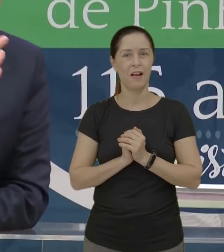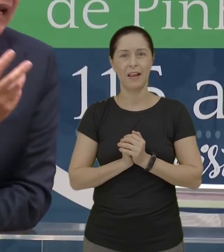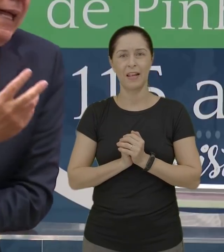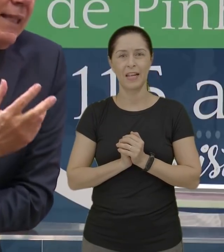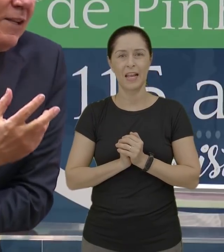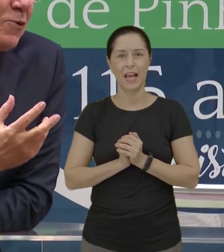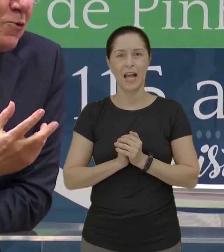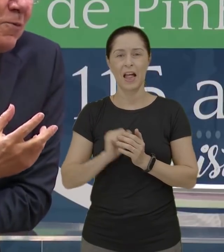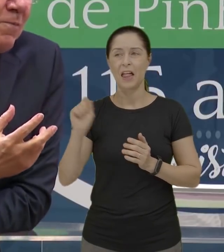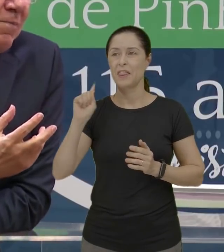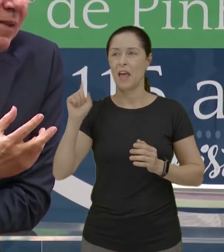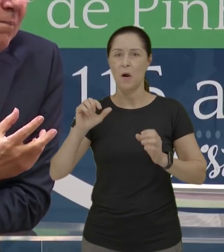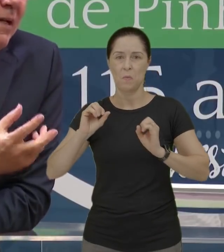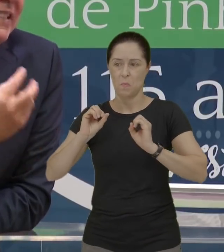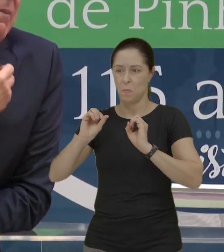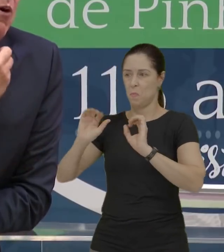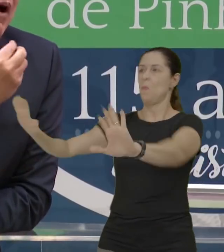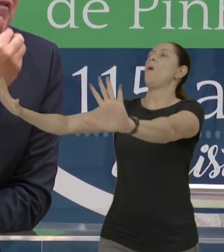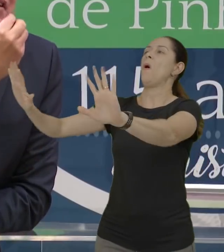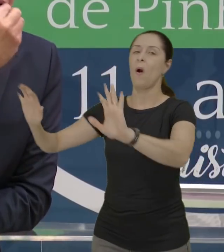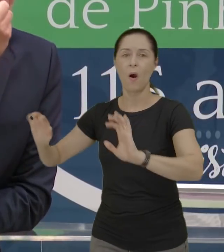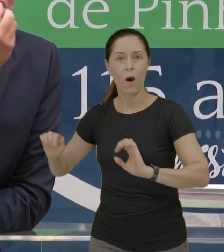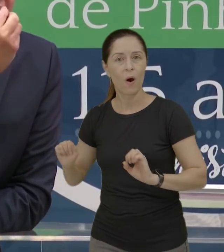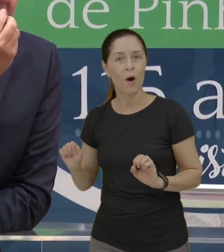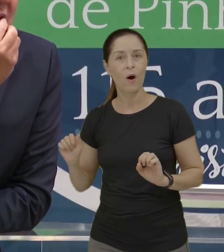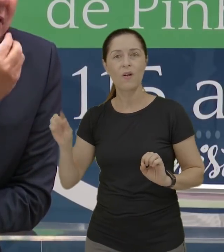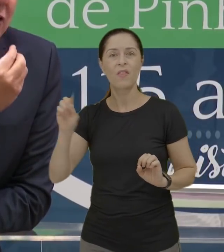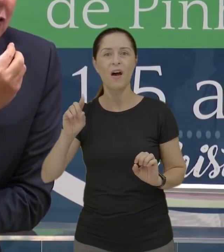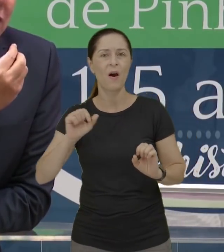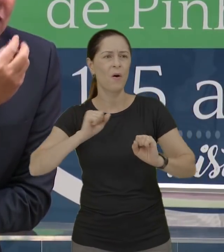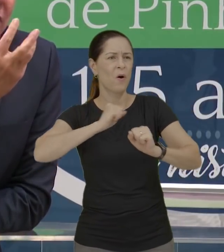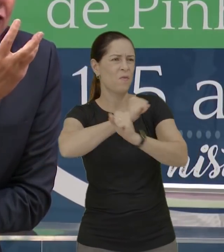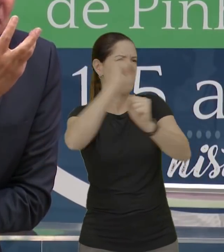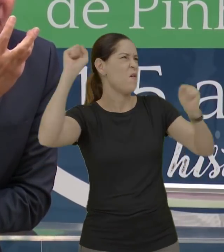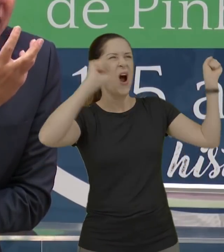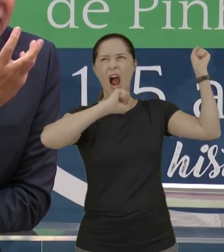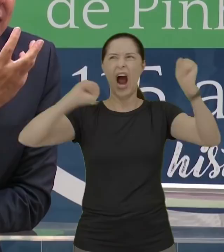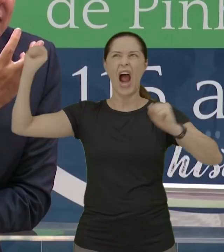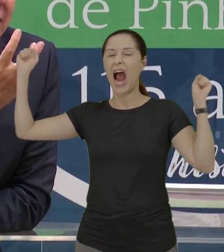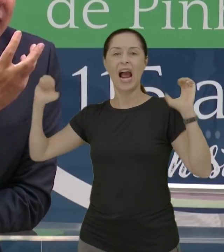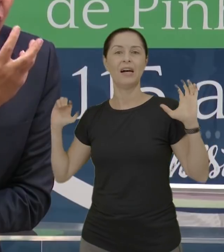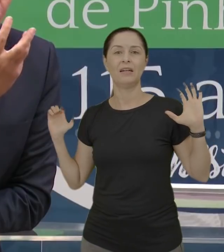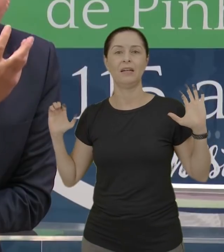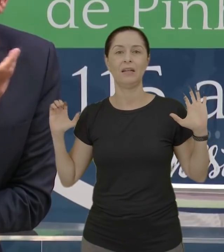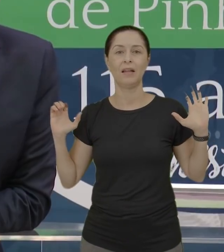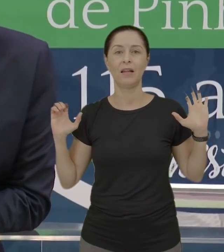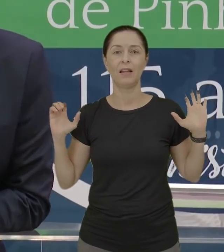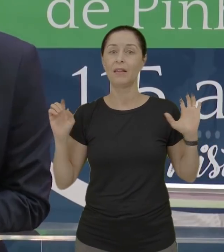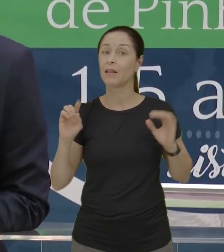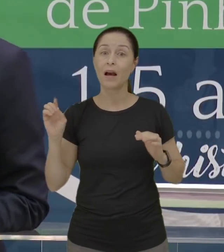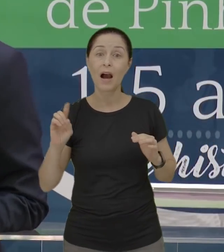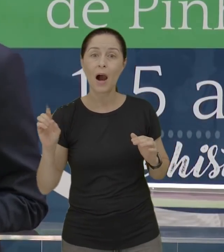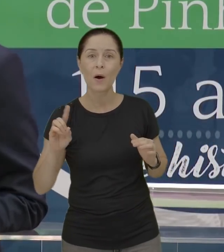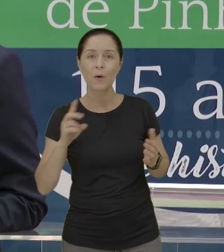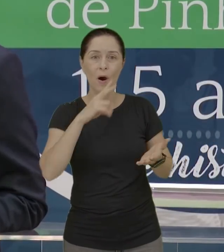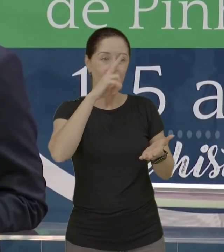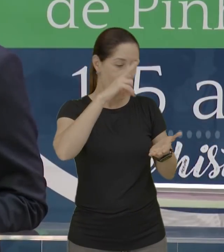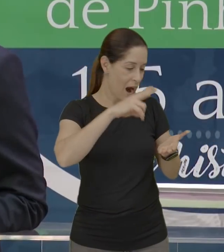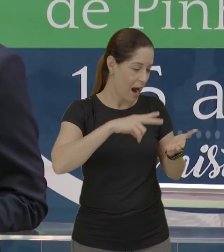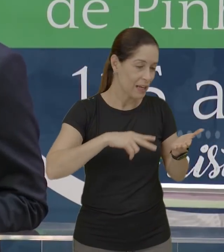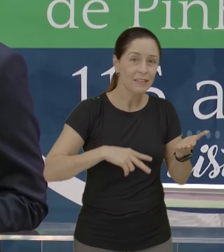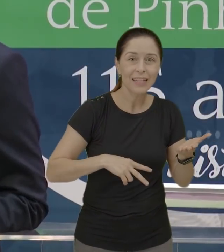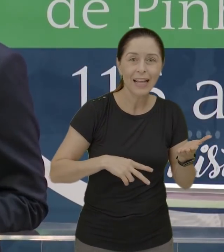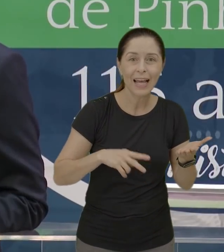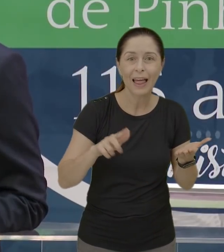A Bíblia não relata isso. Mas sabe qual a visão que eu tenho desse texto? Que é o texto mais eloquente sobre